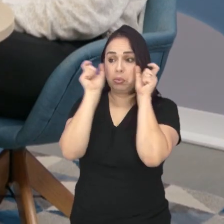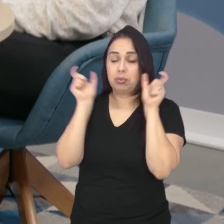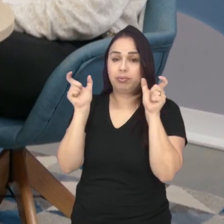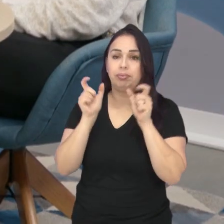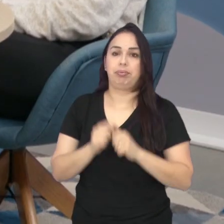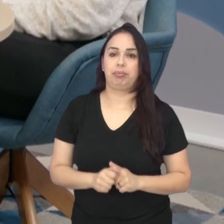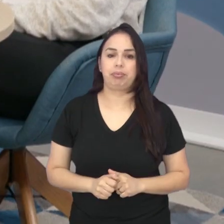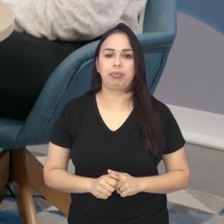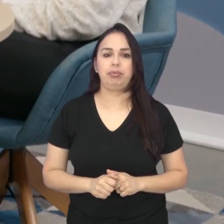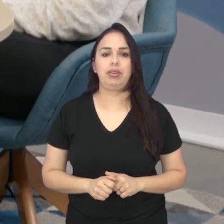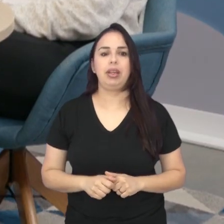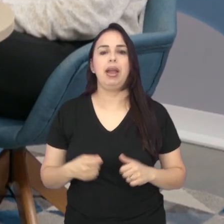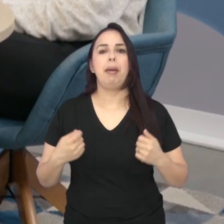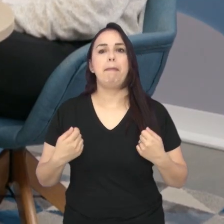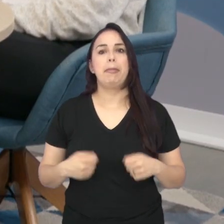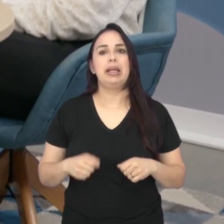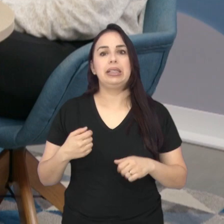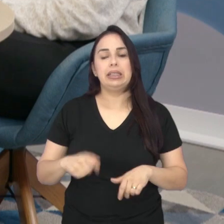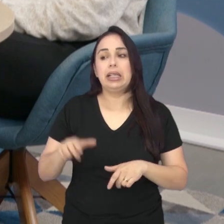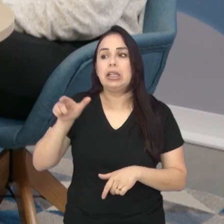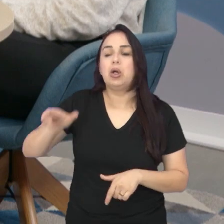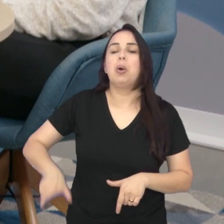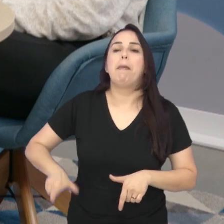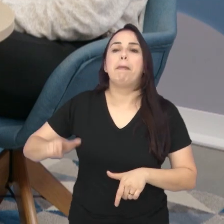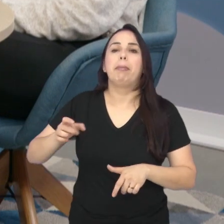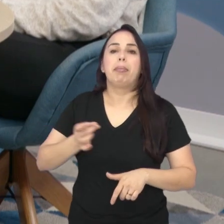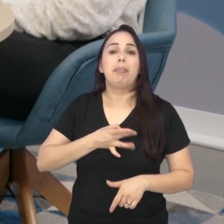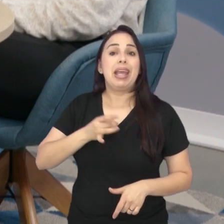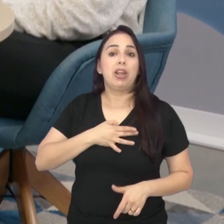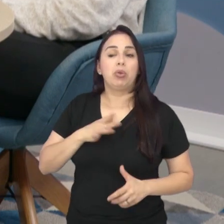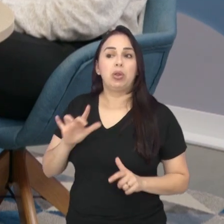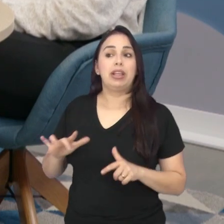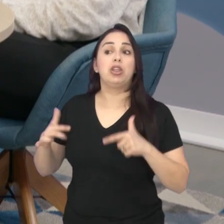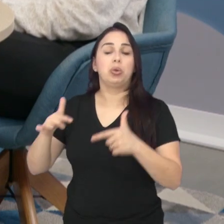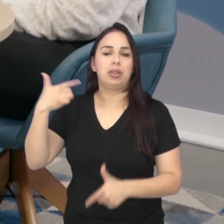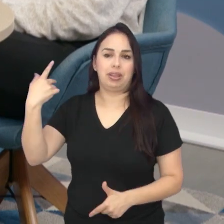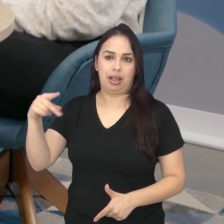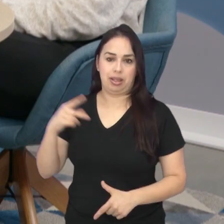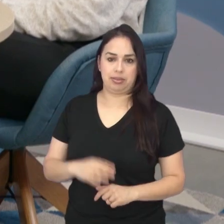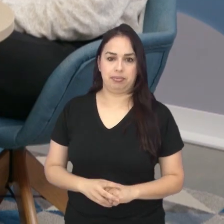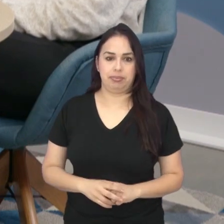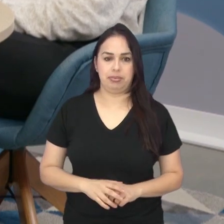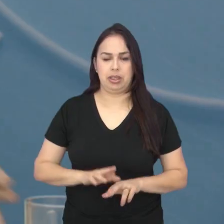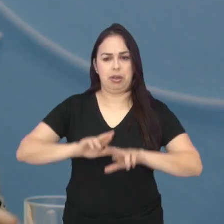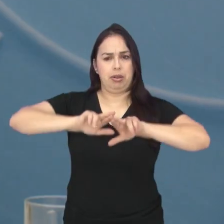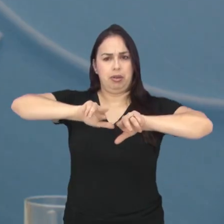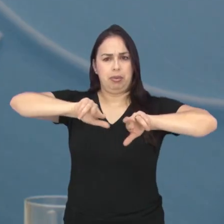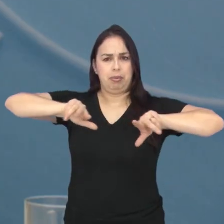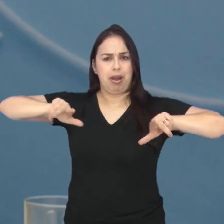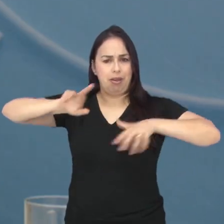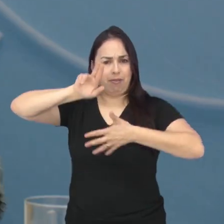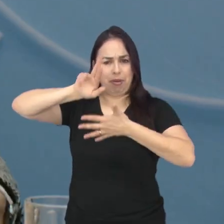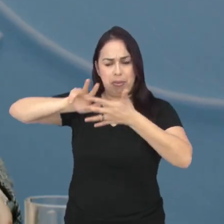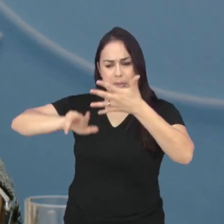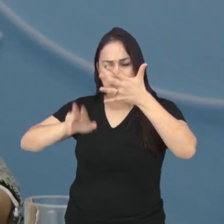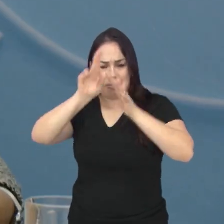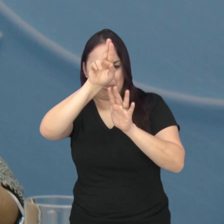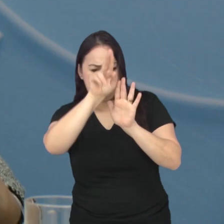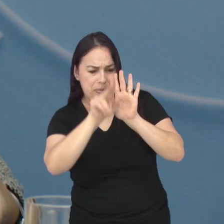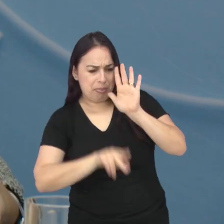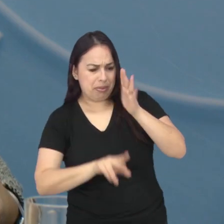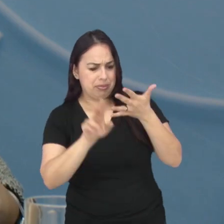quando a pessoa fala, eu tenho sempre medo de como o outro vai reagir. Então, esse é o principal. São vários, né, Dani? A gente tem uma lista imensa